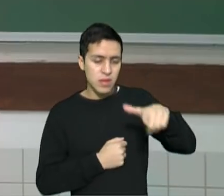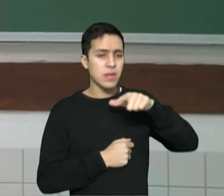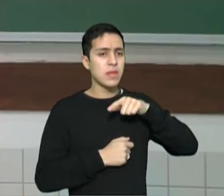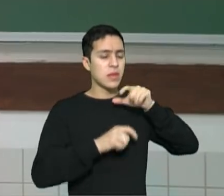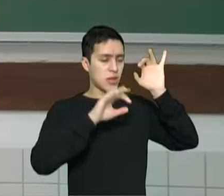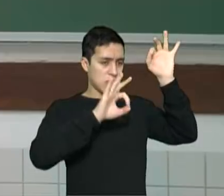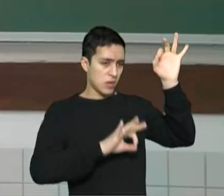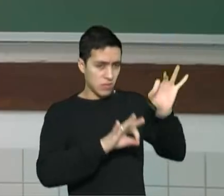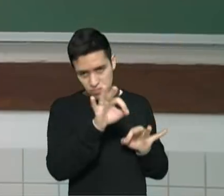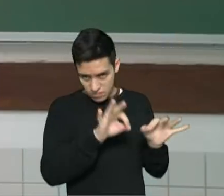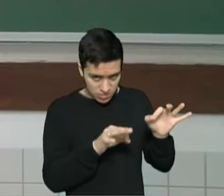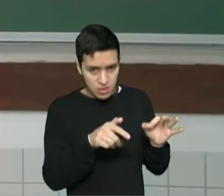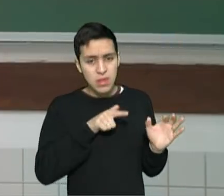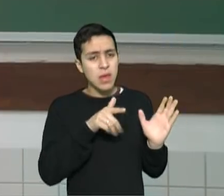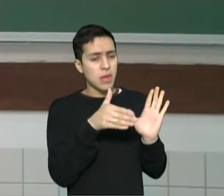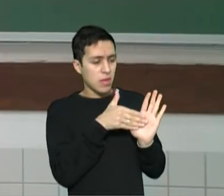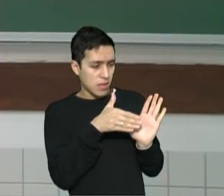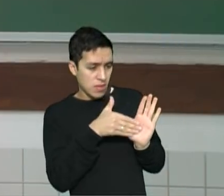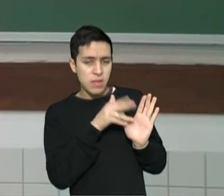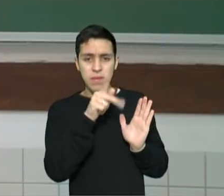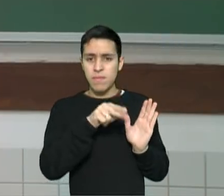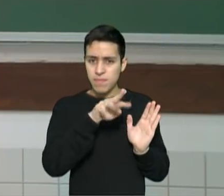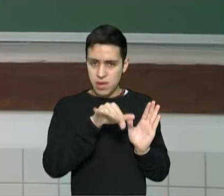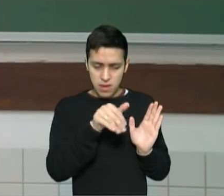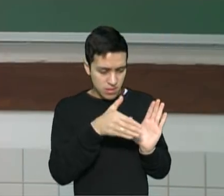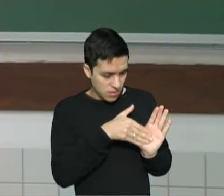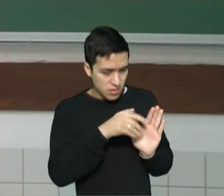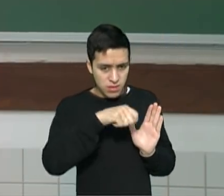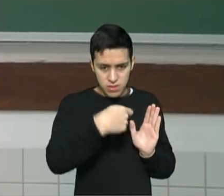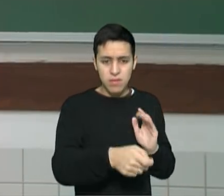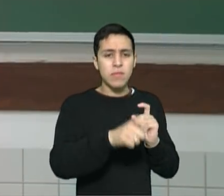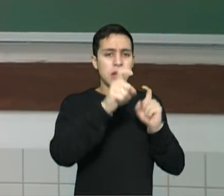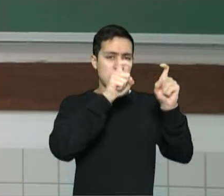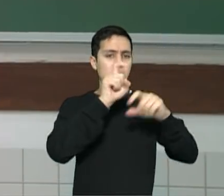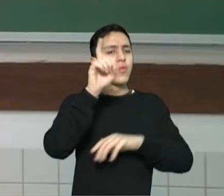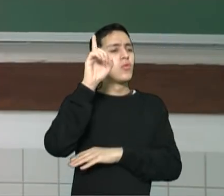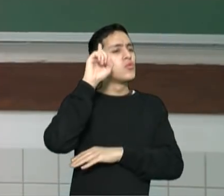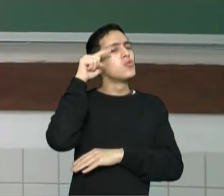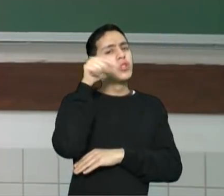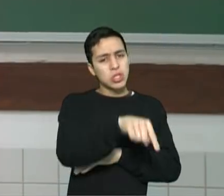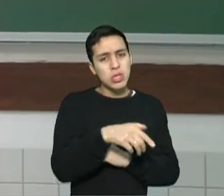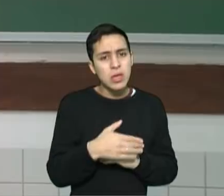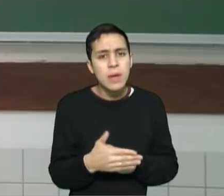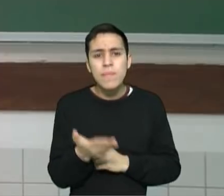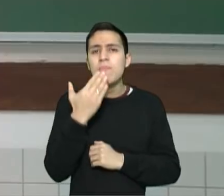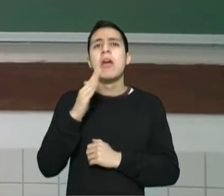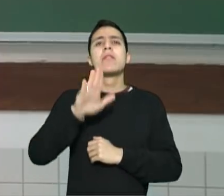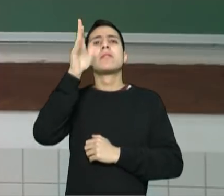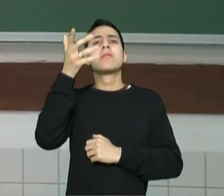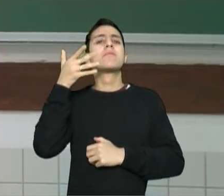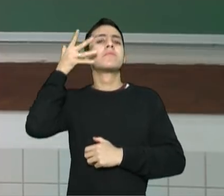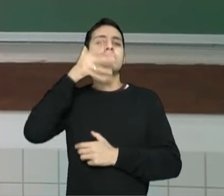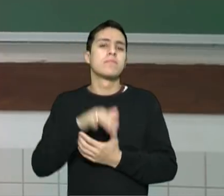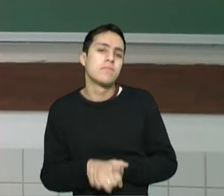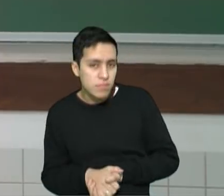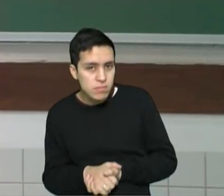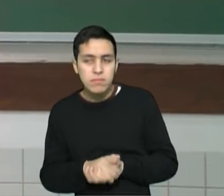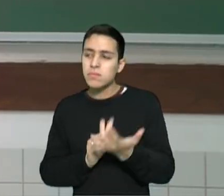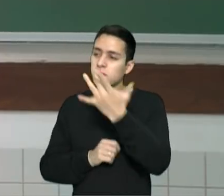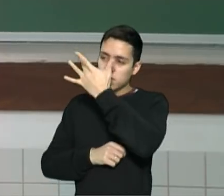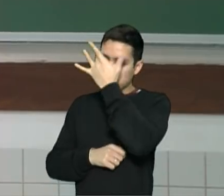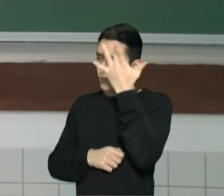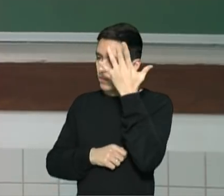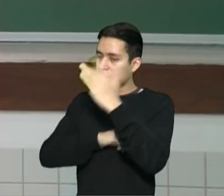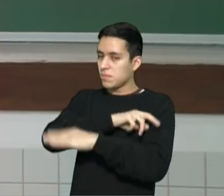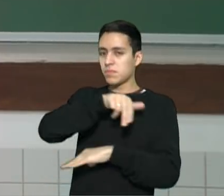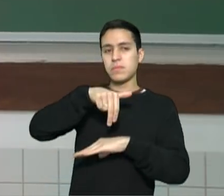organização, a chamada pauta. Pauta é uma organização da reunião do dia. Eles pedem a palavra, aí alguém sobe ao